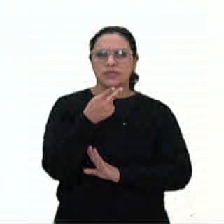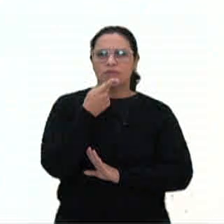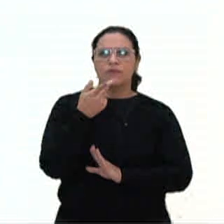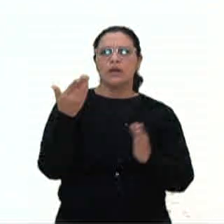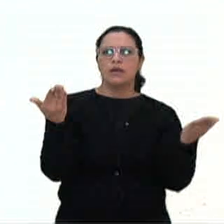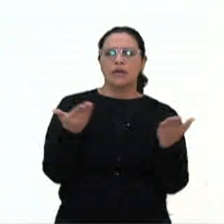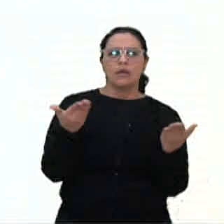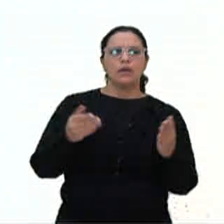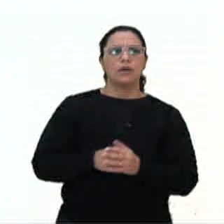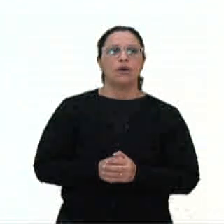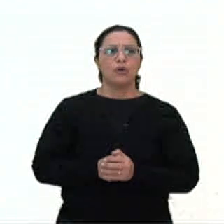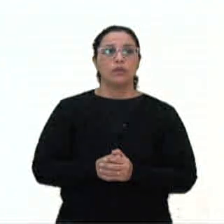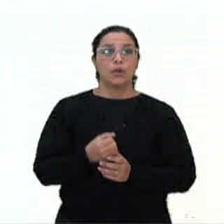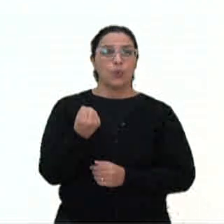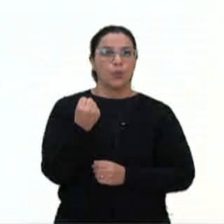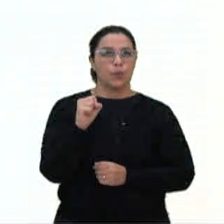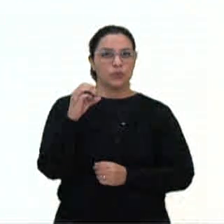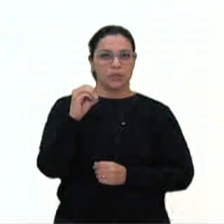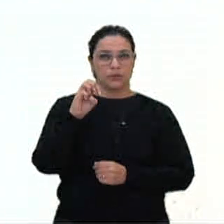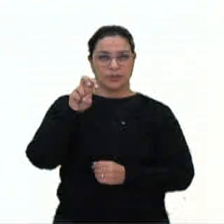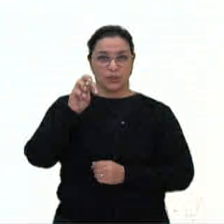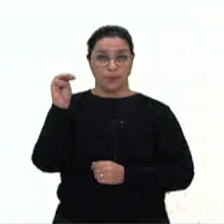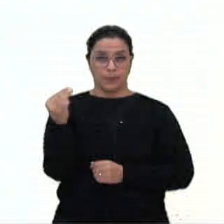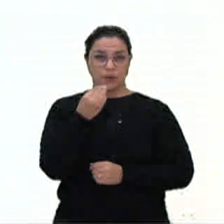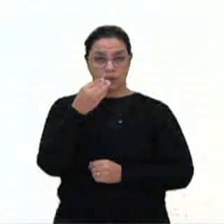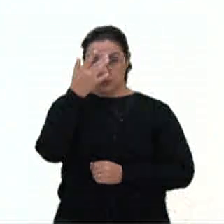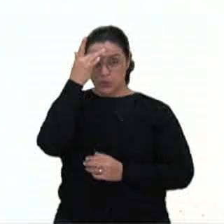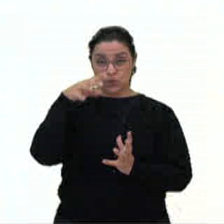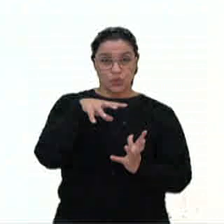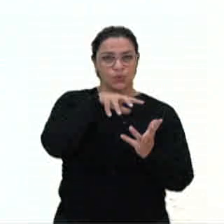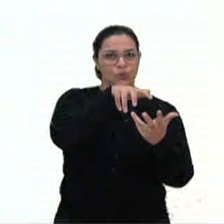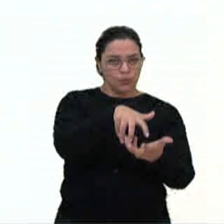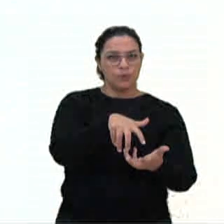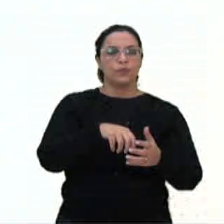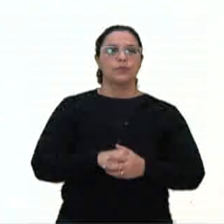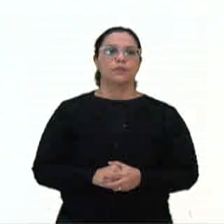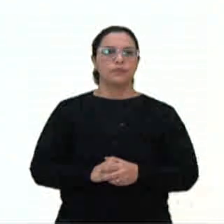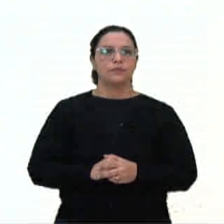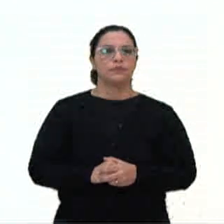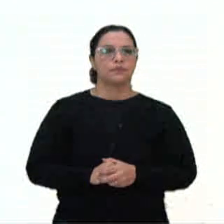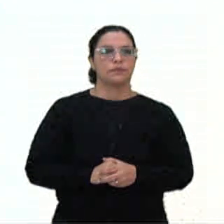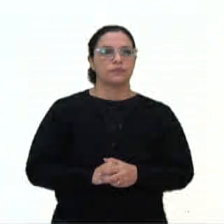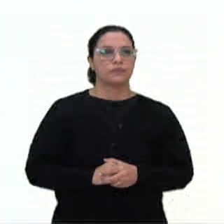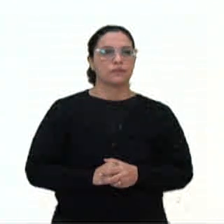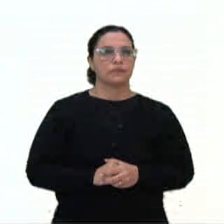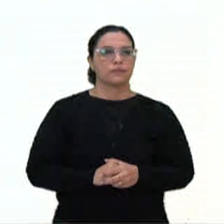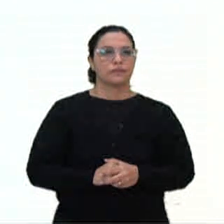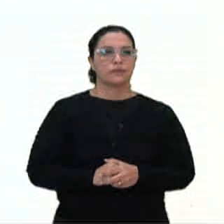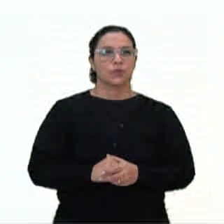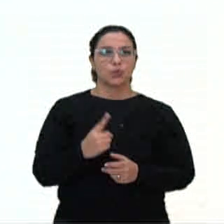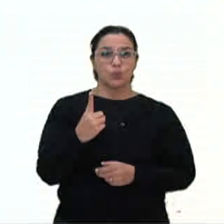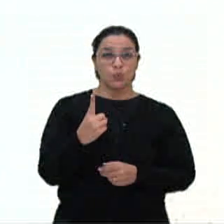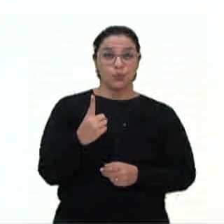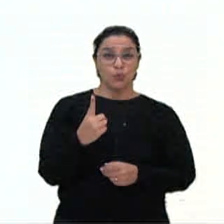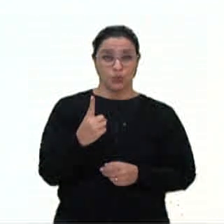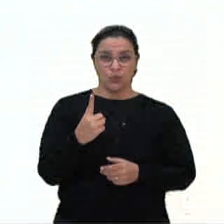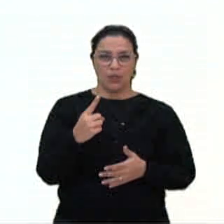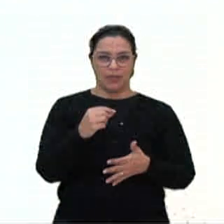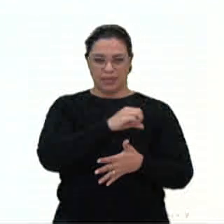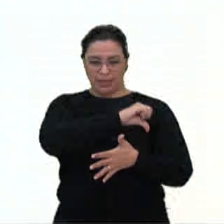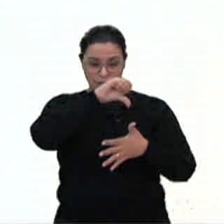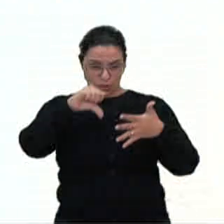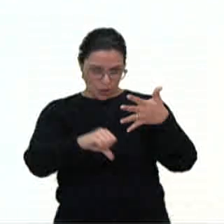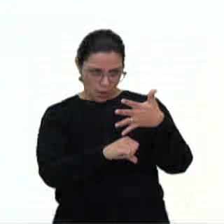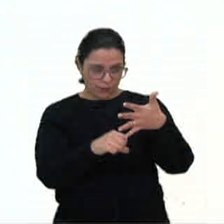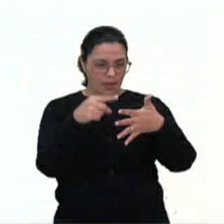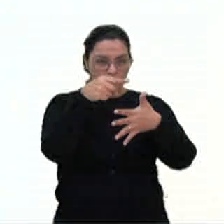fala que pelo menos 805 milhões de pessoas no mundo, ou seja, uma em cada 9, como a gente viu